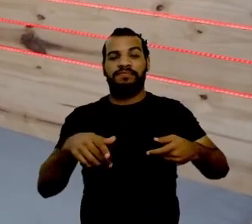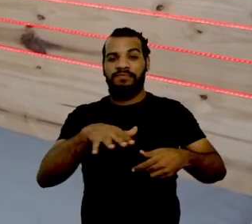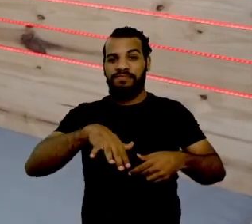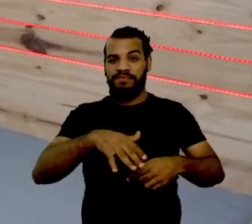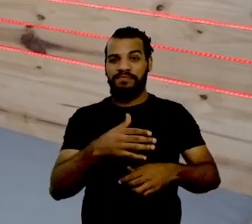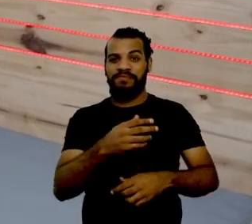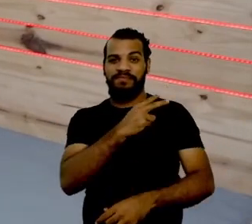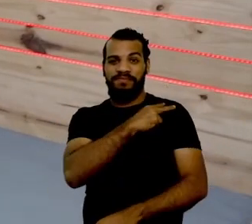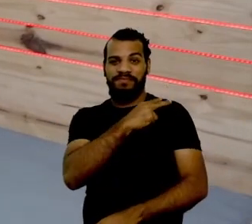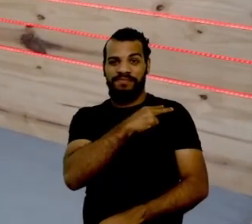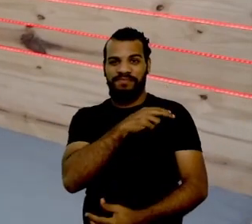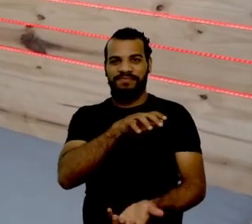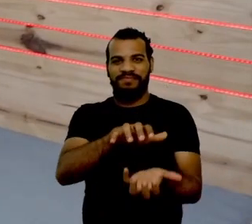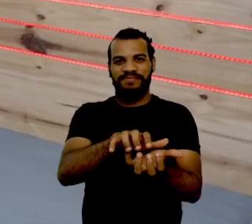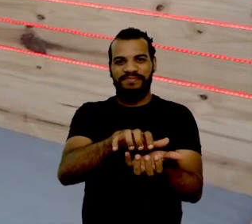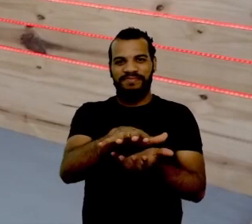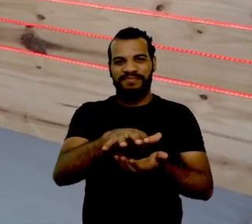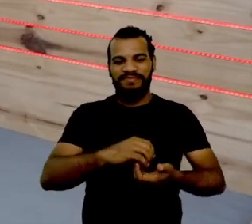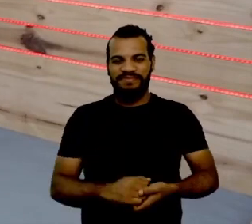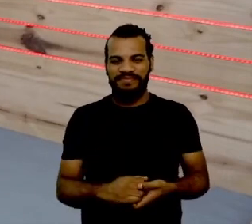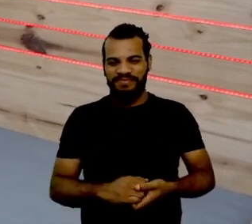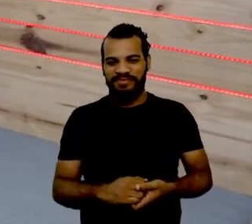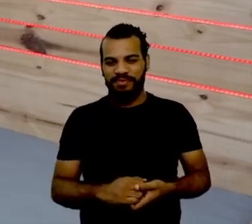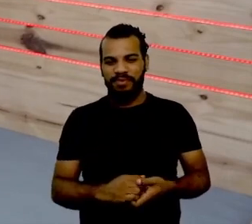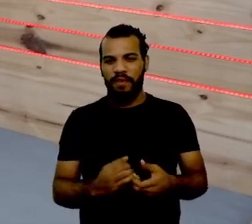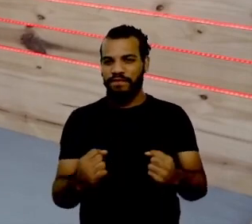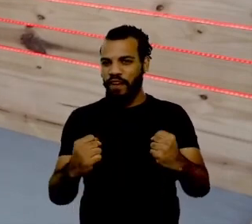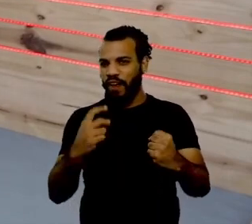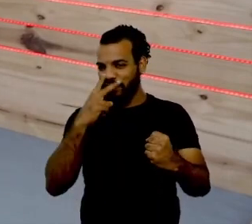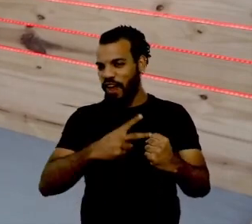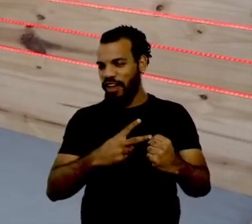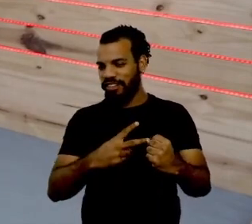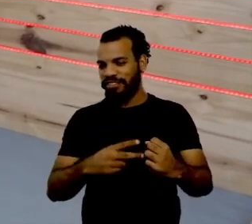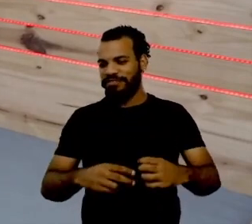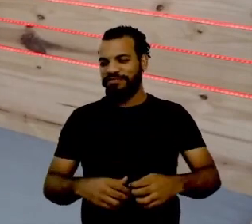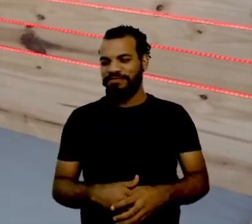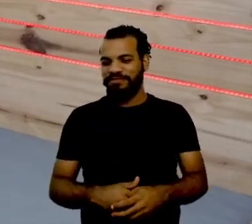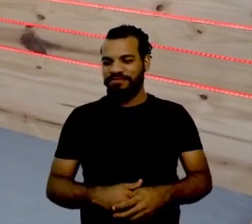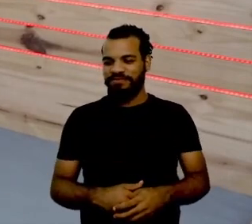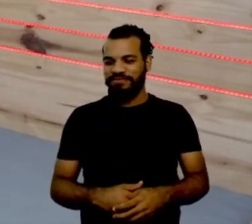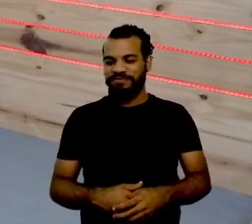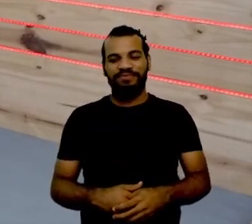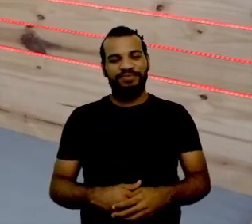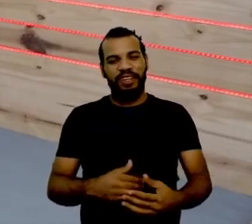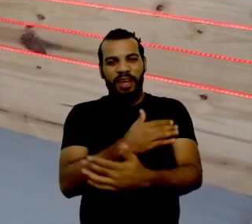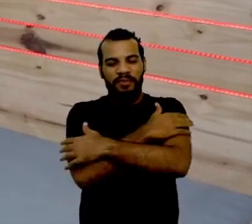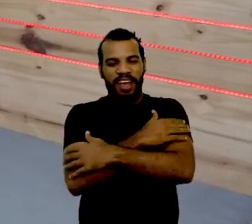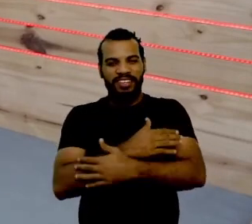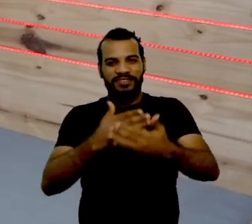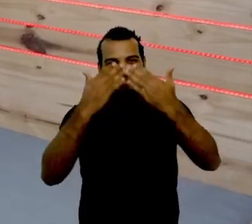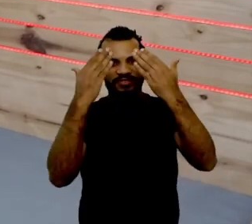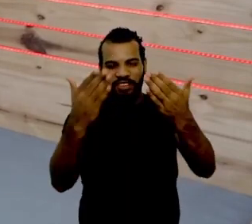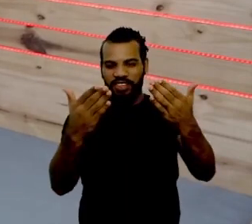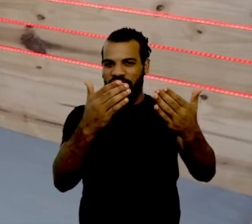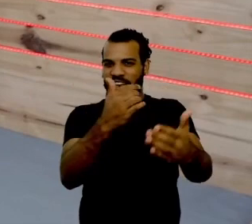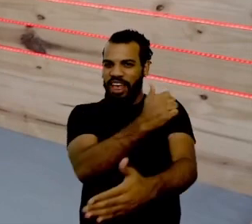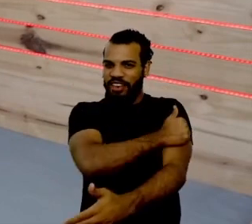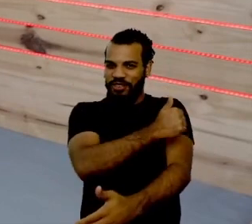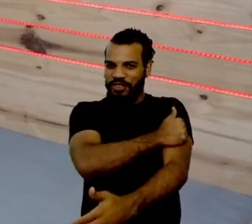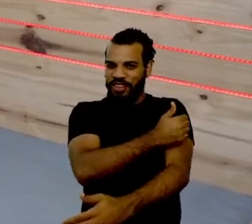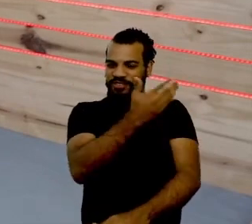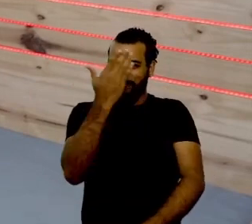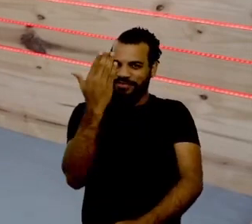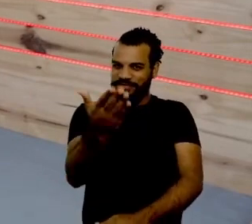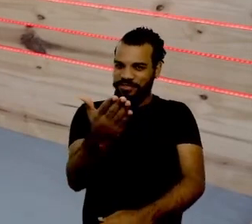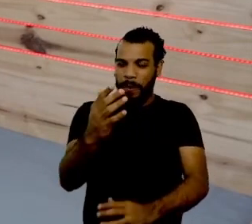o segundo ano EducaPE. Firme e forte, moçada. Abraço especial a todos os alunos da Rede